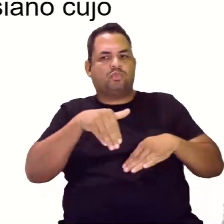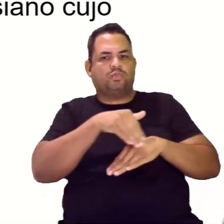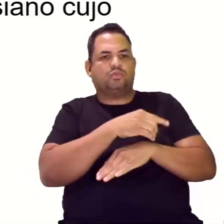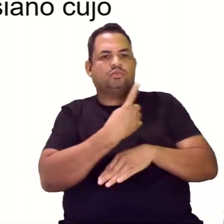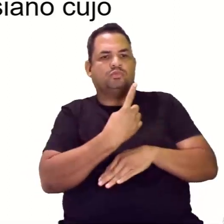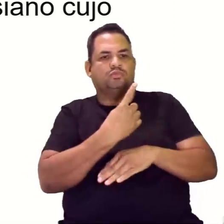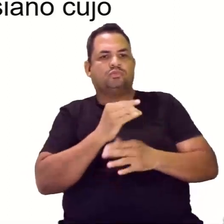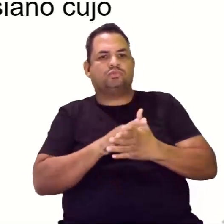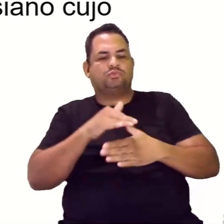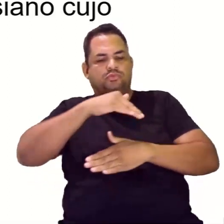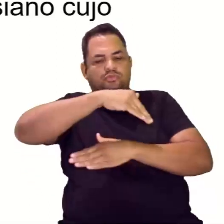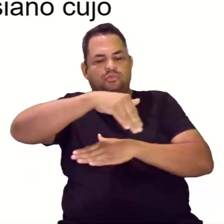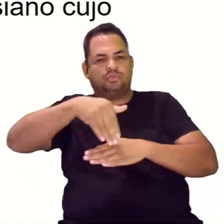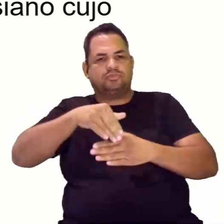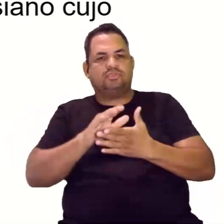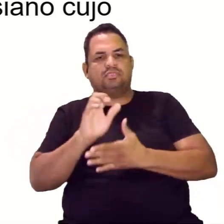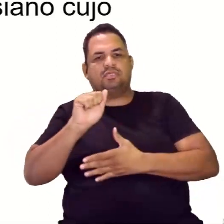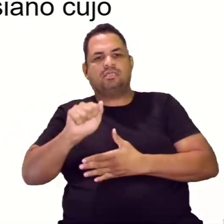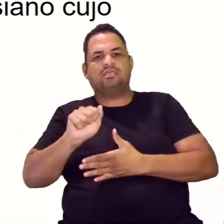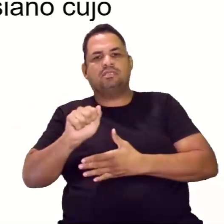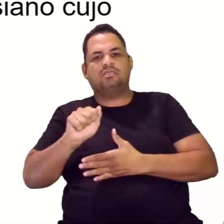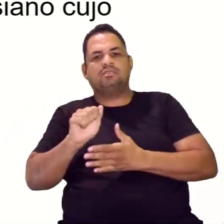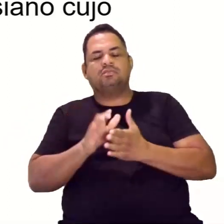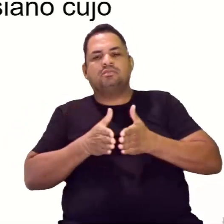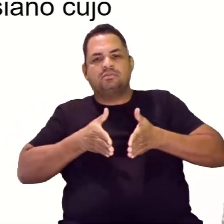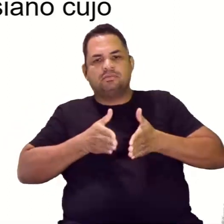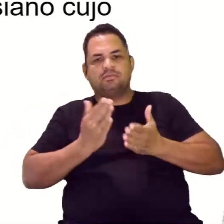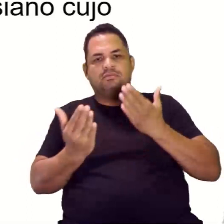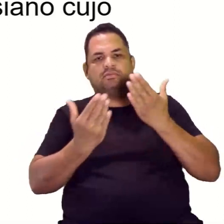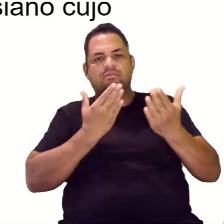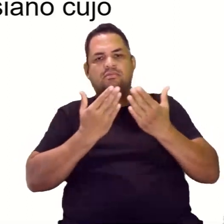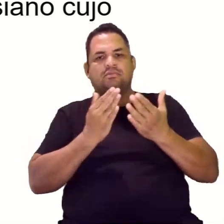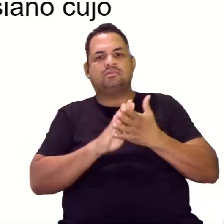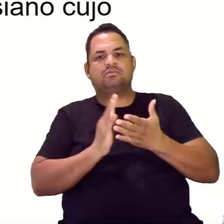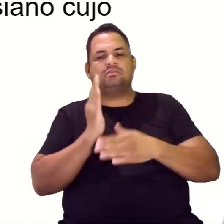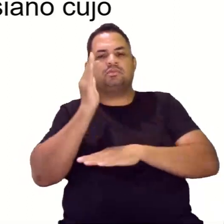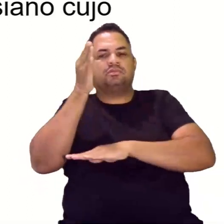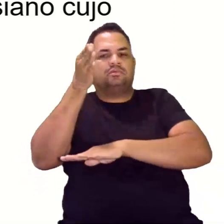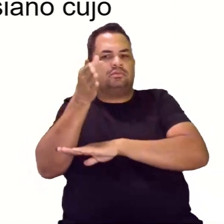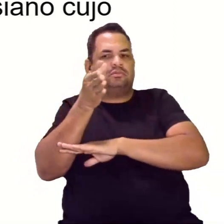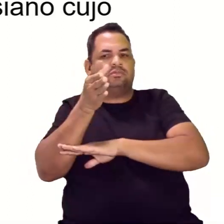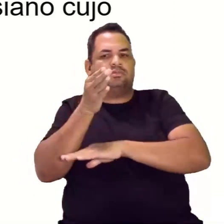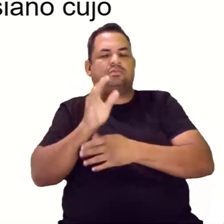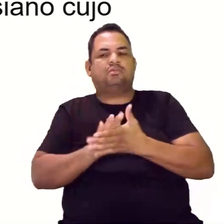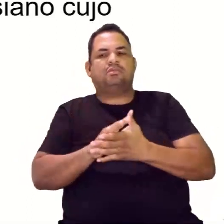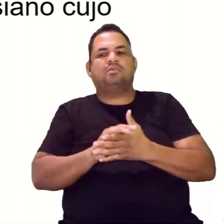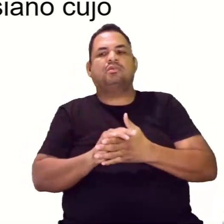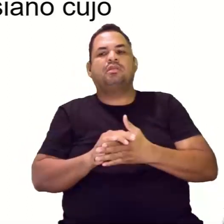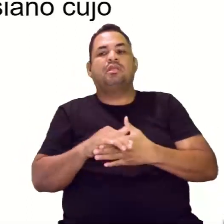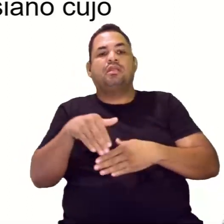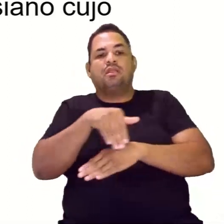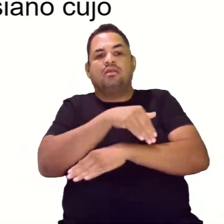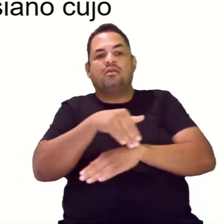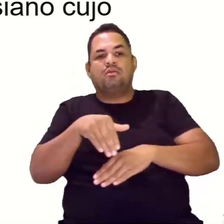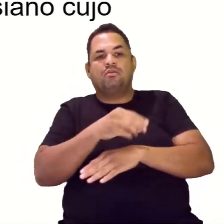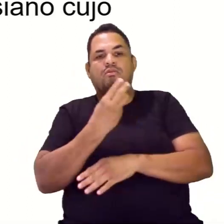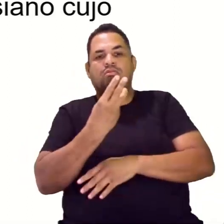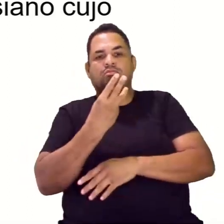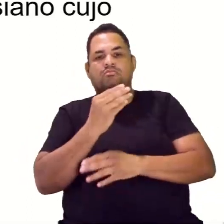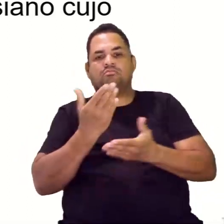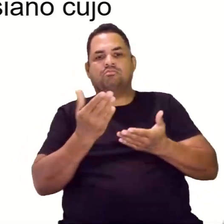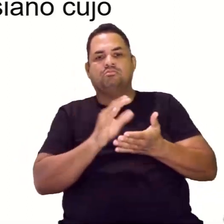A. Ela está hospedada em um hotel na Rua 3, posicionado